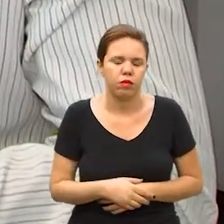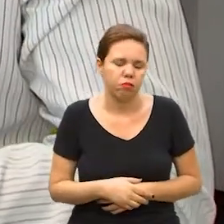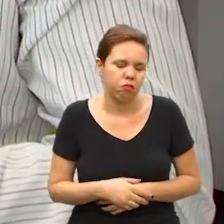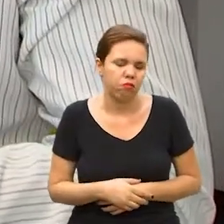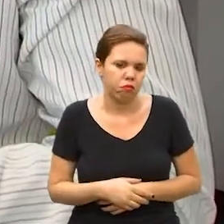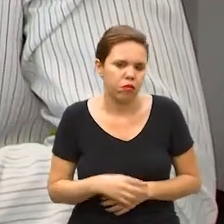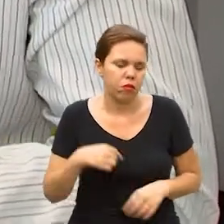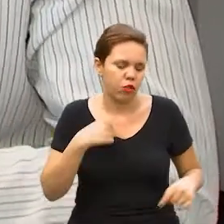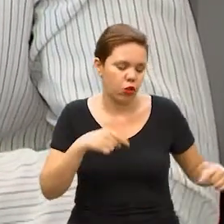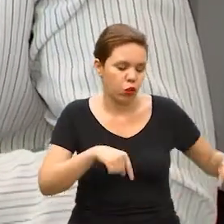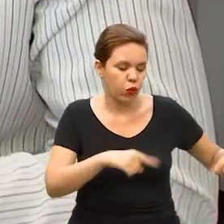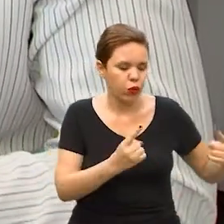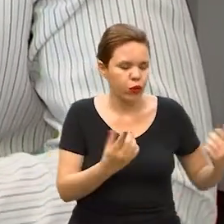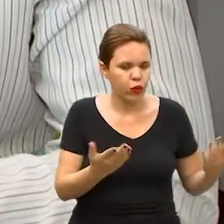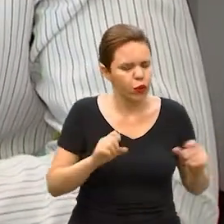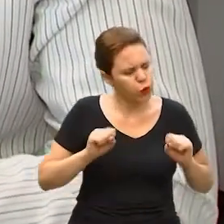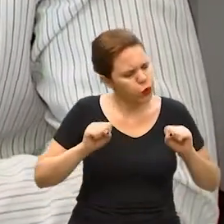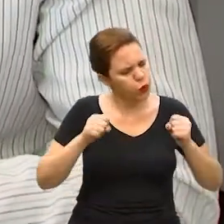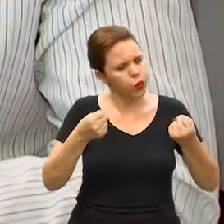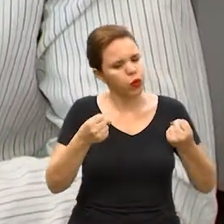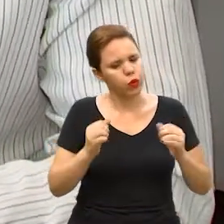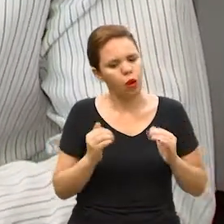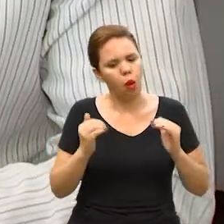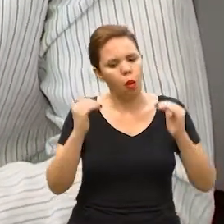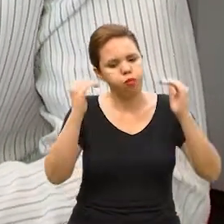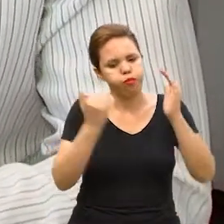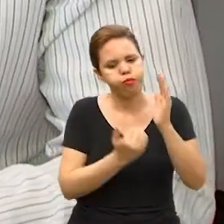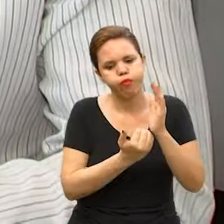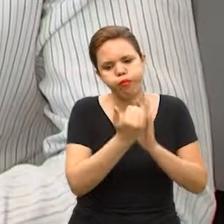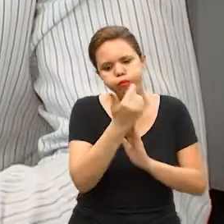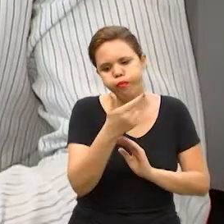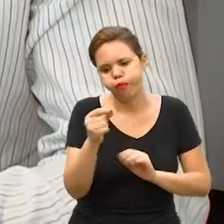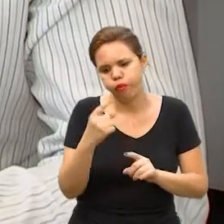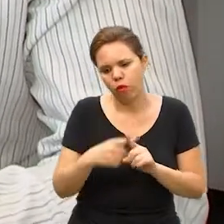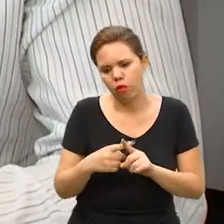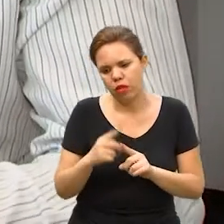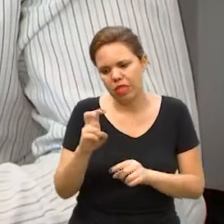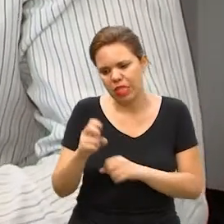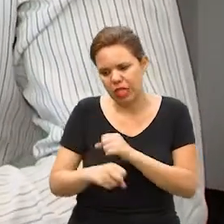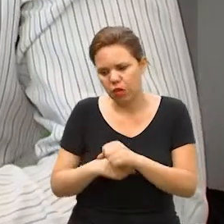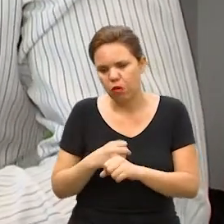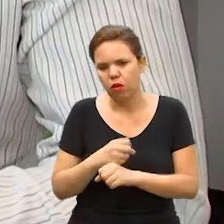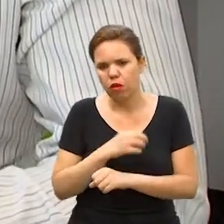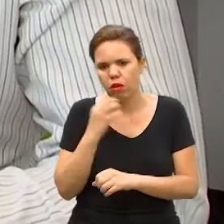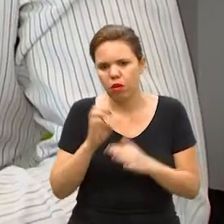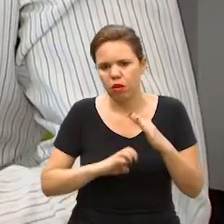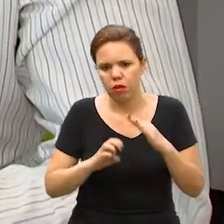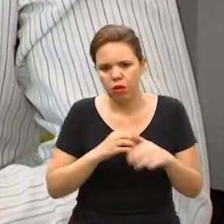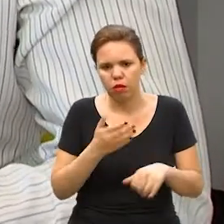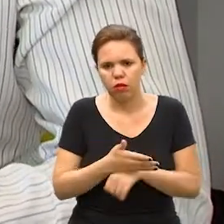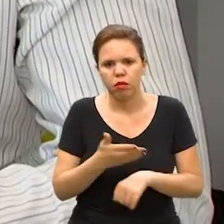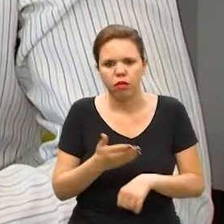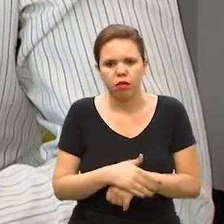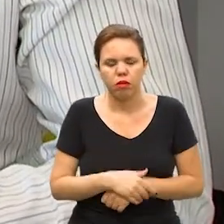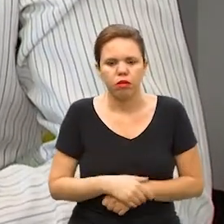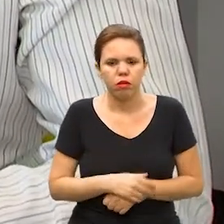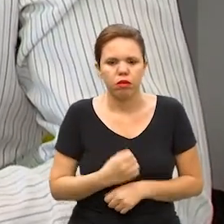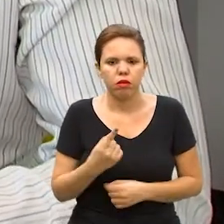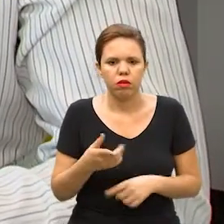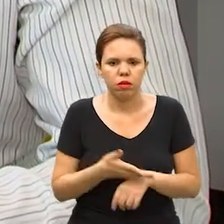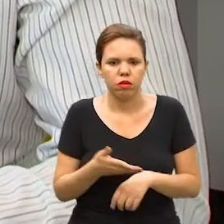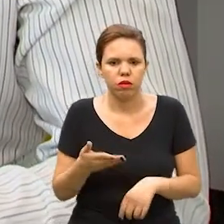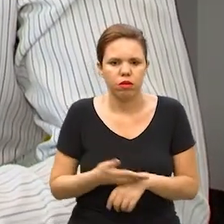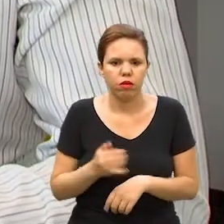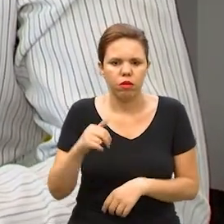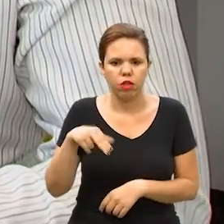nosso desafio agora é como aumentar 10 vezes em 5 anos o tamanho da nossa empresa. E participar, por exemplo, de certa forma do